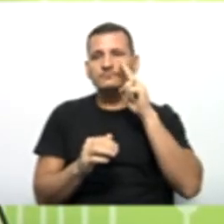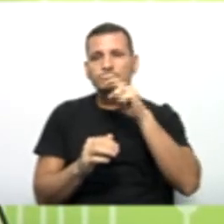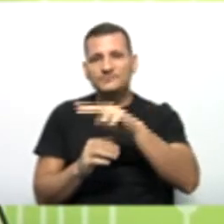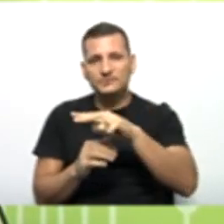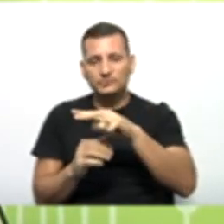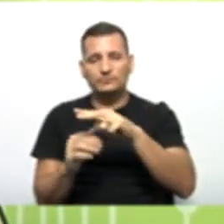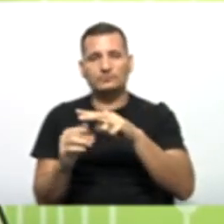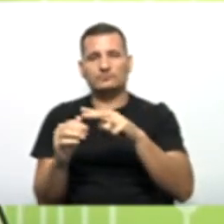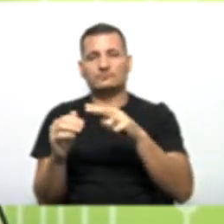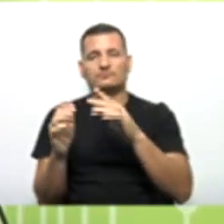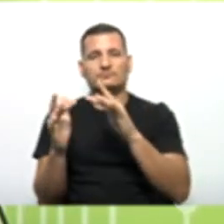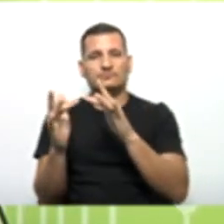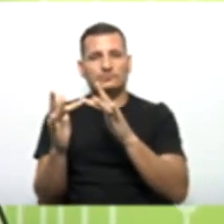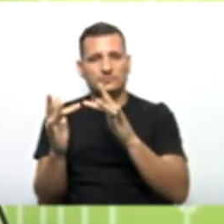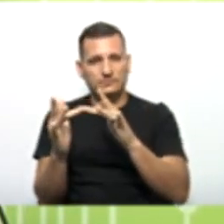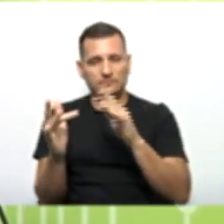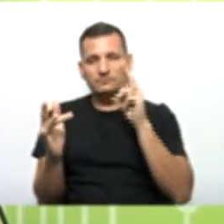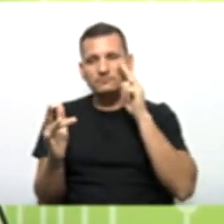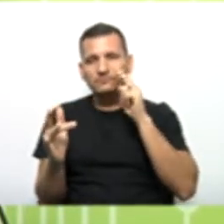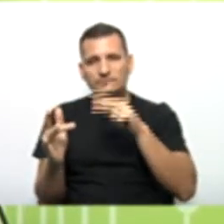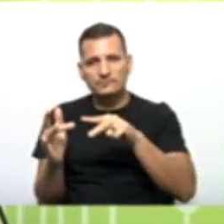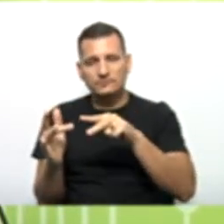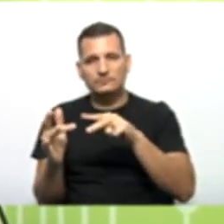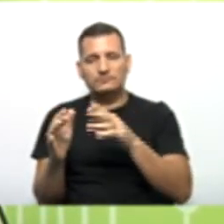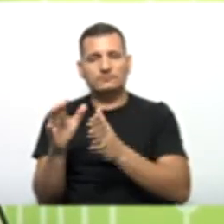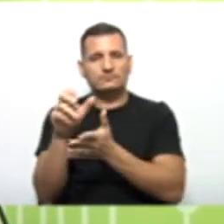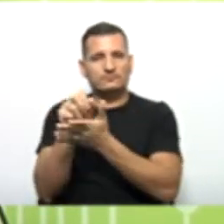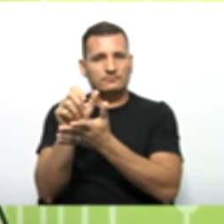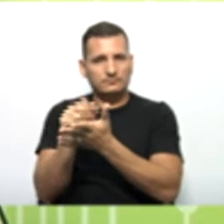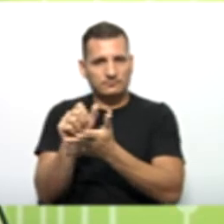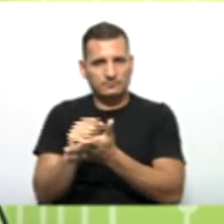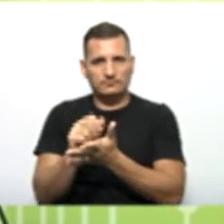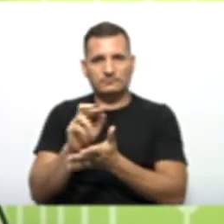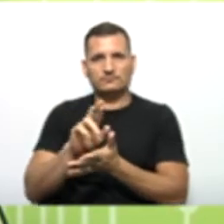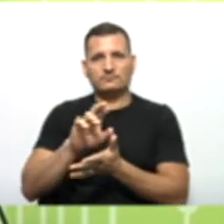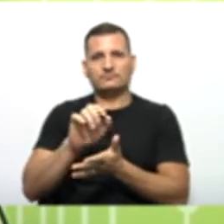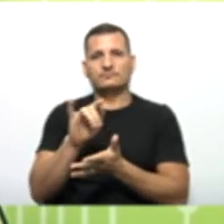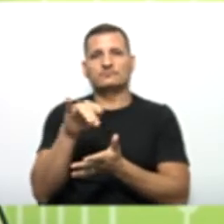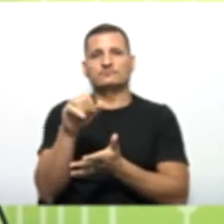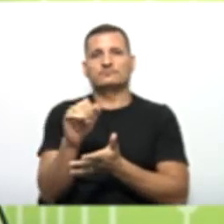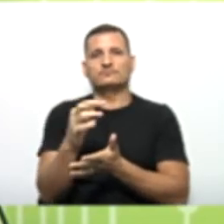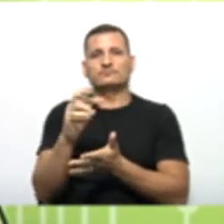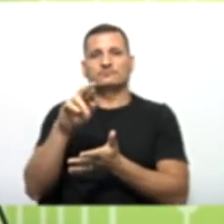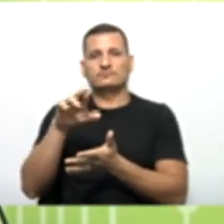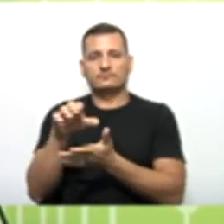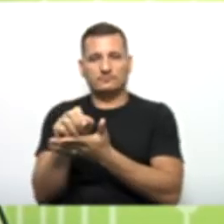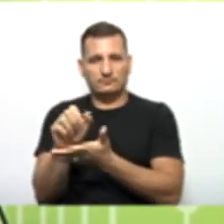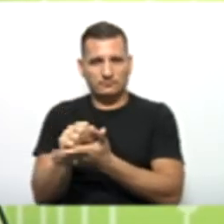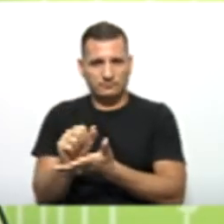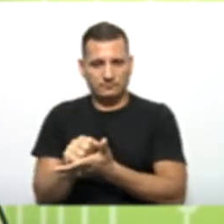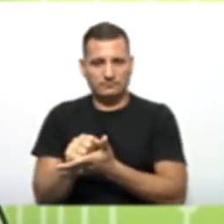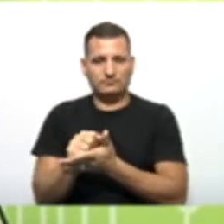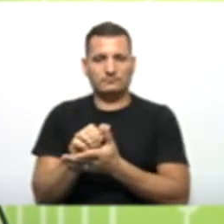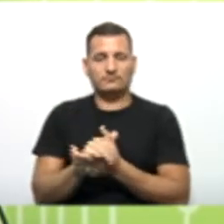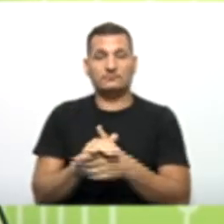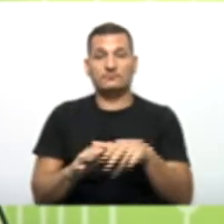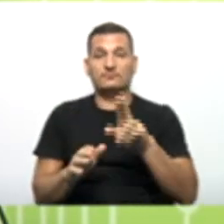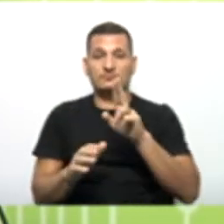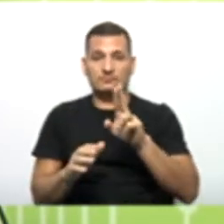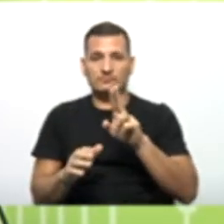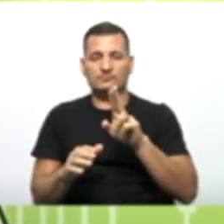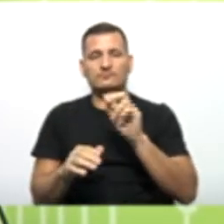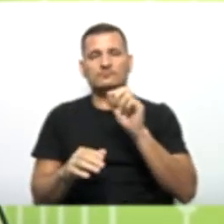conseguimos visualizar os contatos os registros que foram feitos a tabela o o o que é o